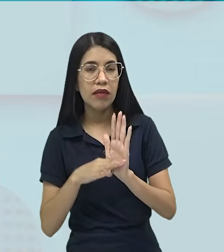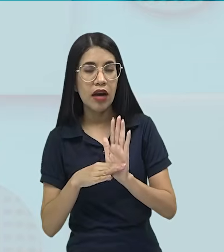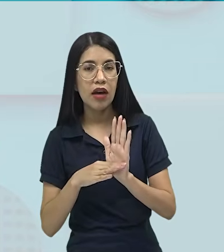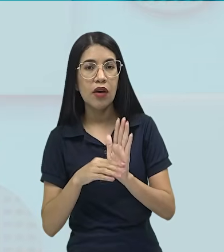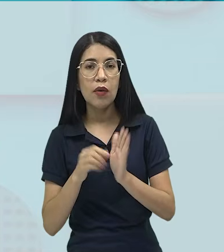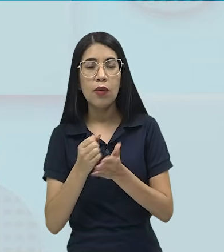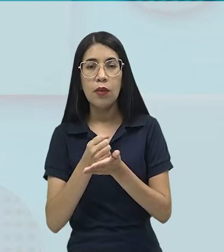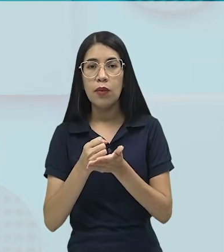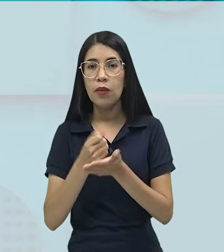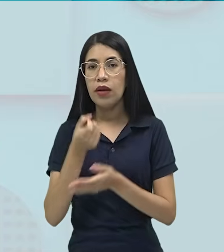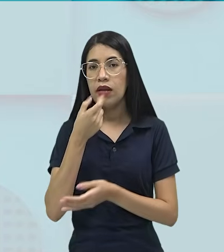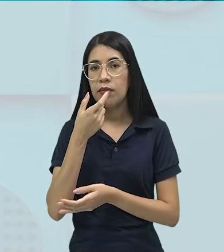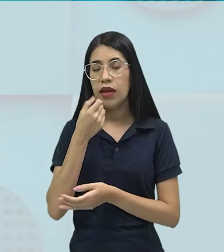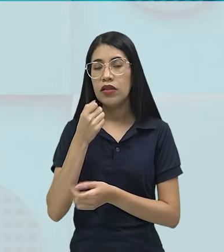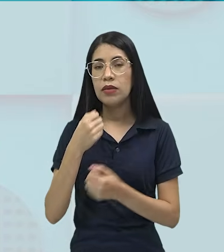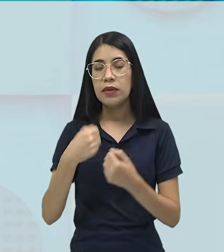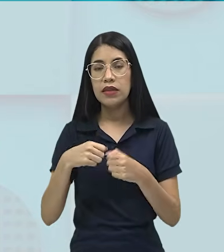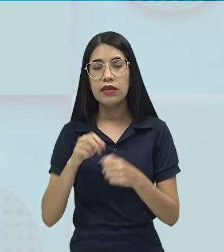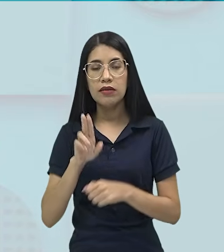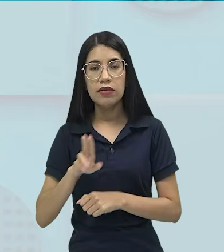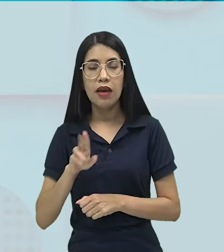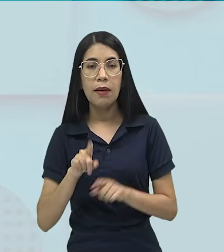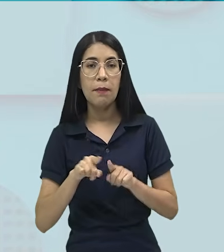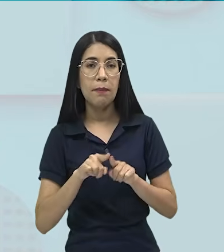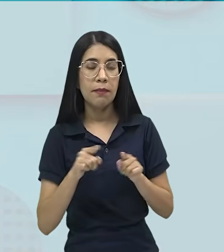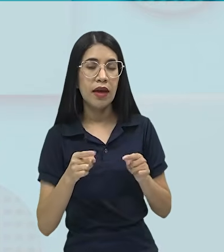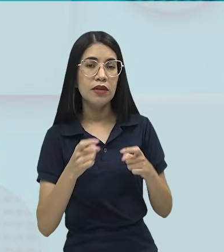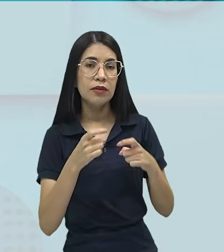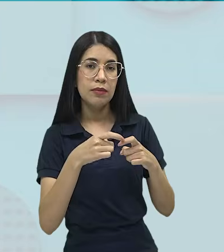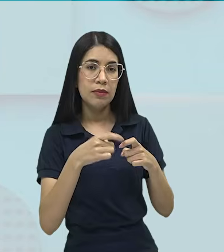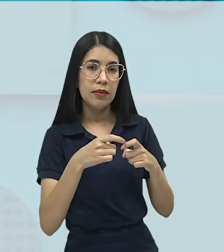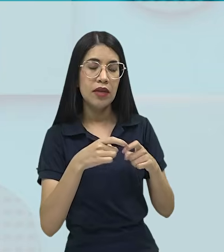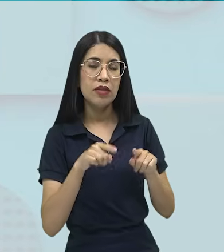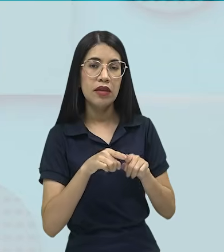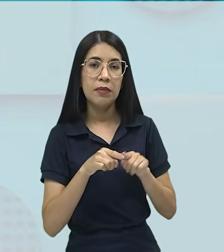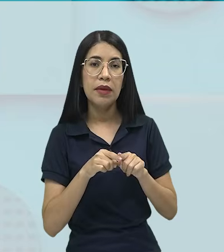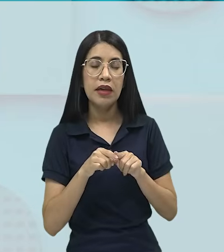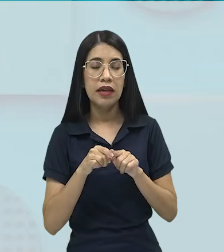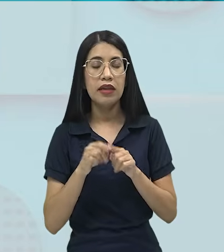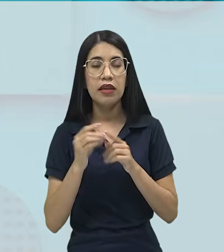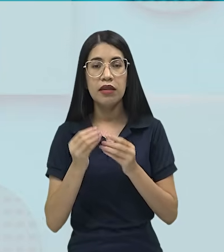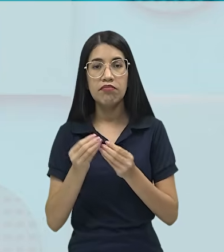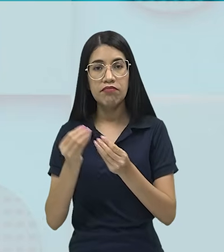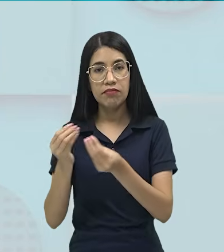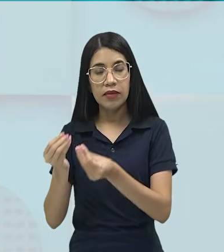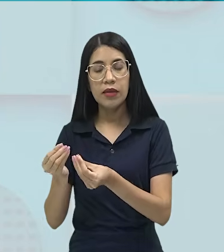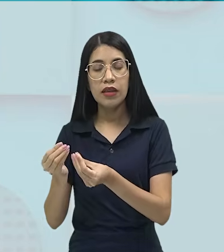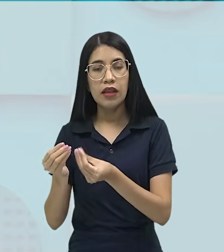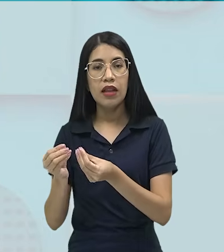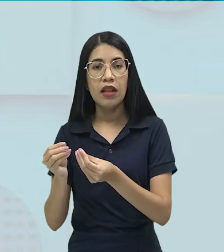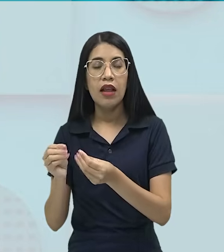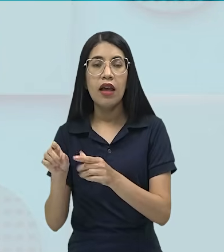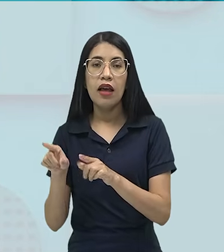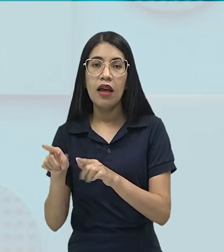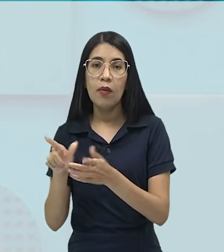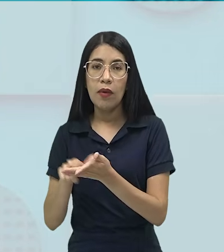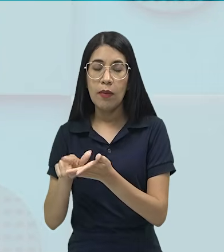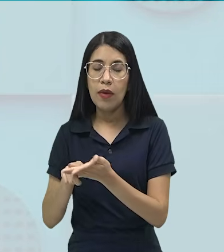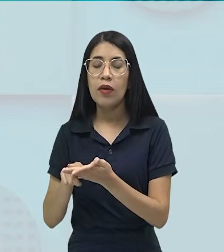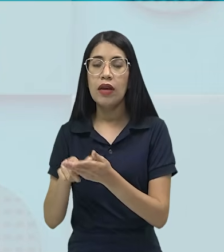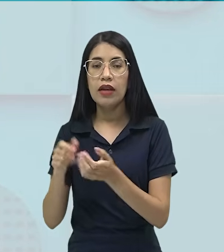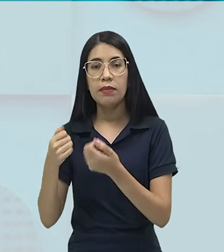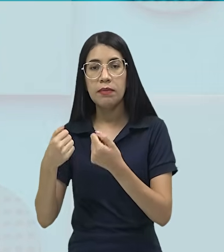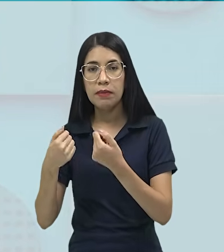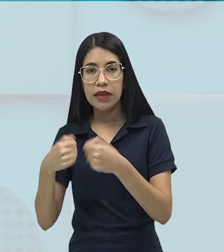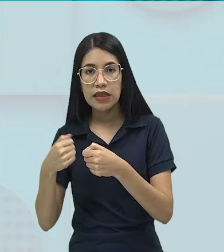está tomando. É claro que o médico, quando ele receitua um remédio para alguém, é porque é necessário,